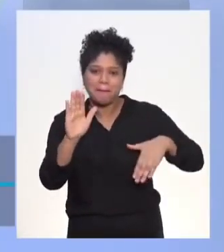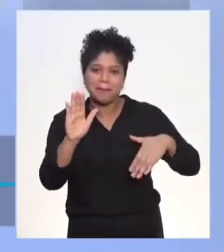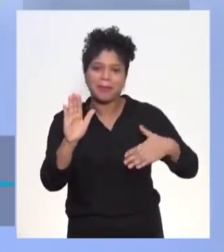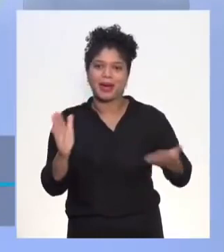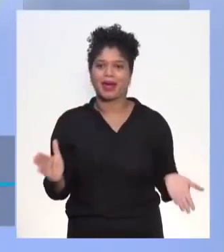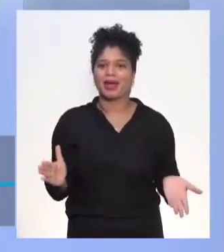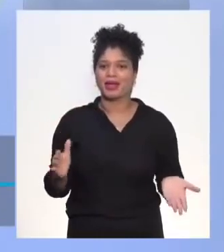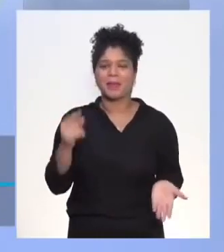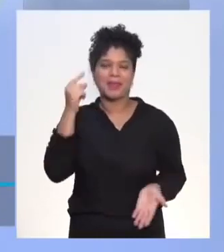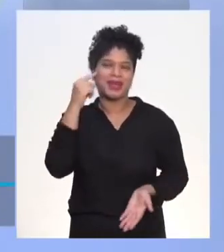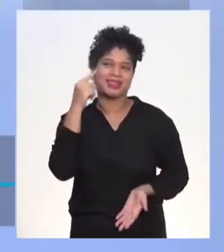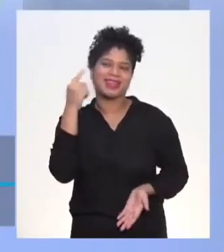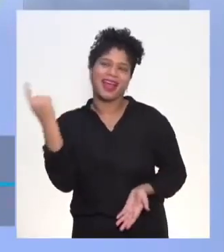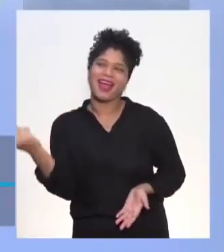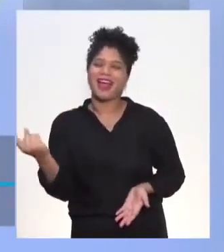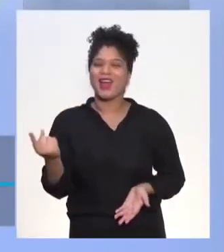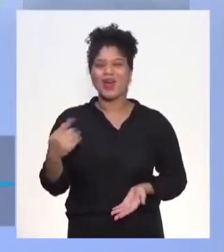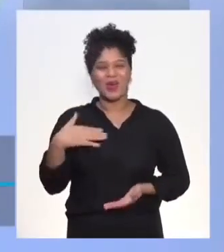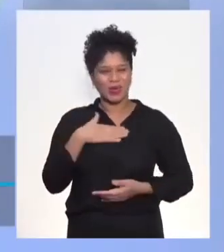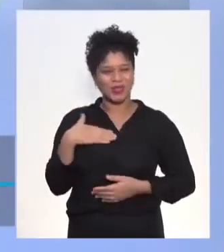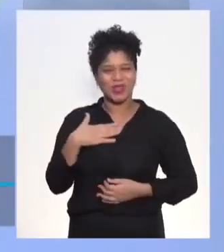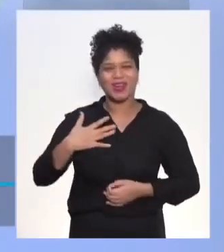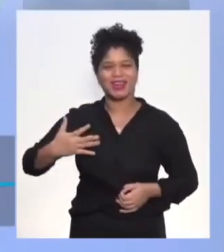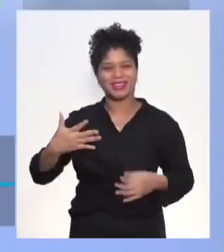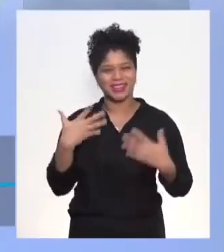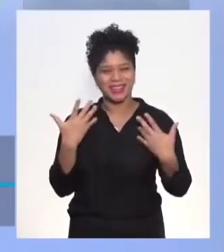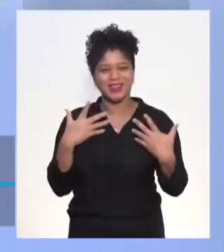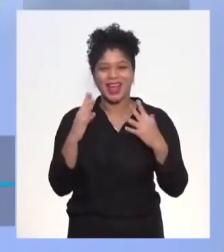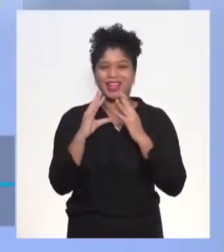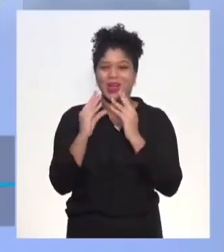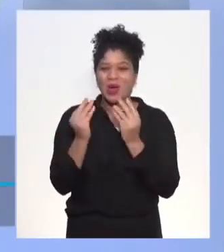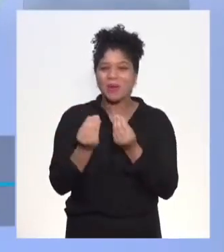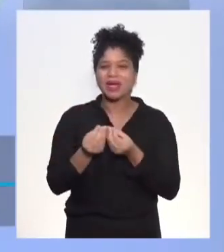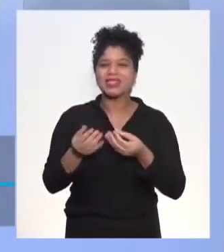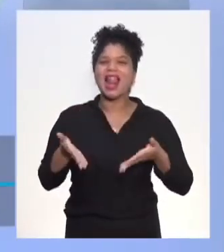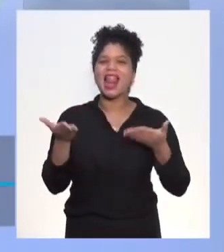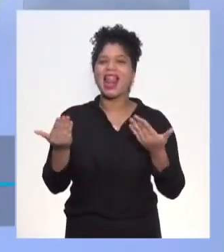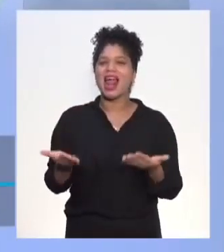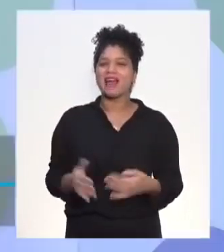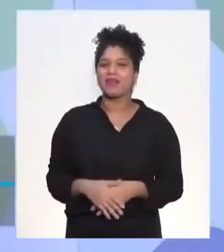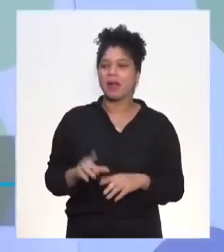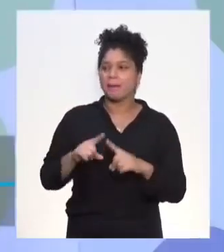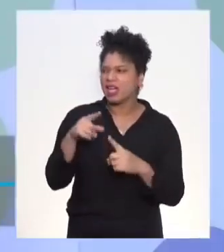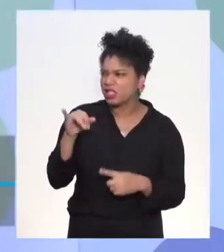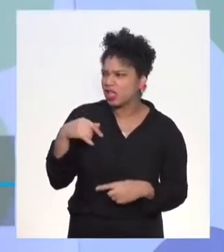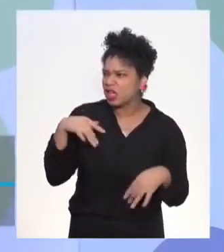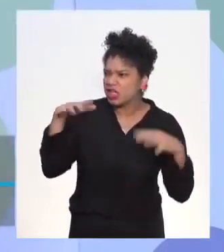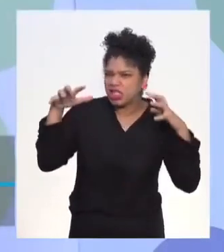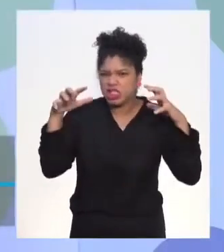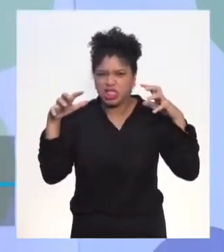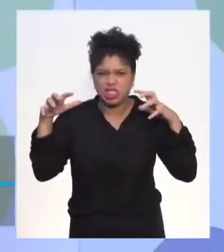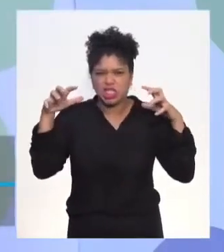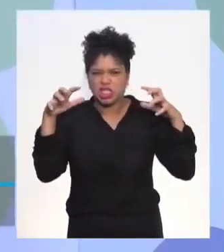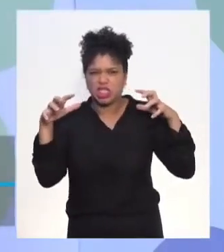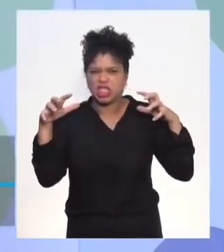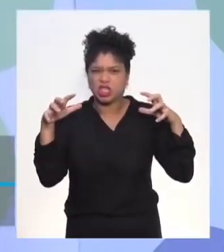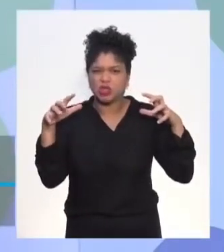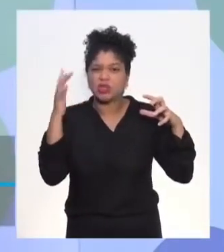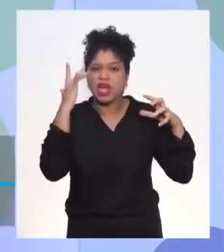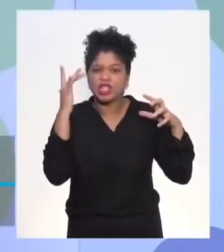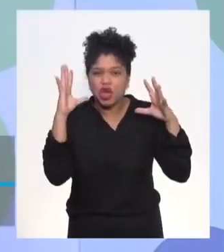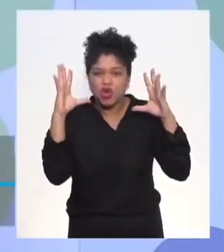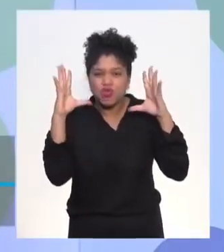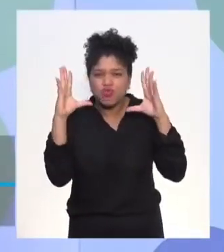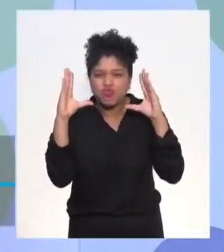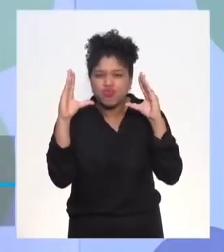uma comédia romântica, uma aventura, uma história mais leve, mais amena. Se fosse um terror, não combina mais com noite, com